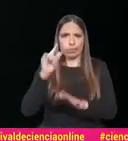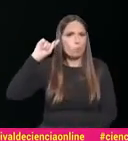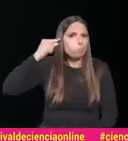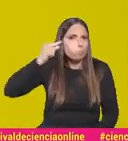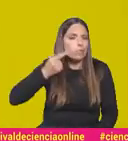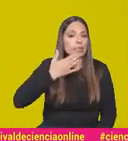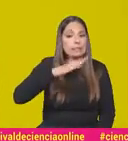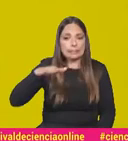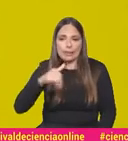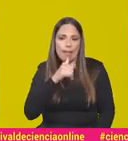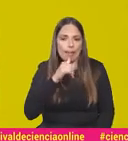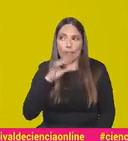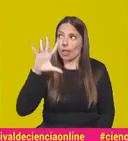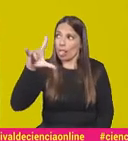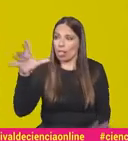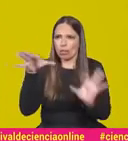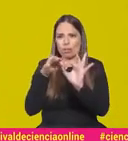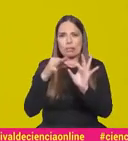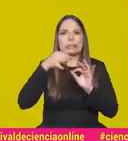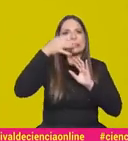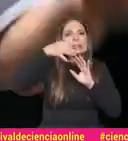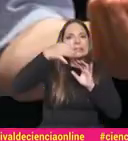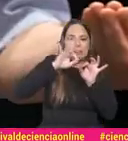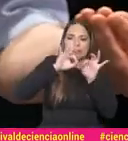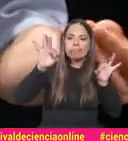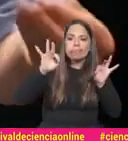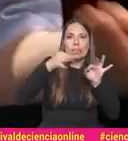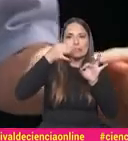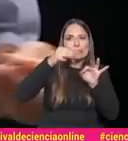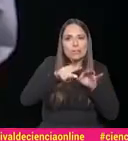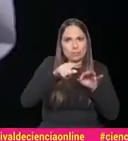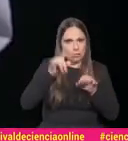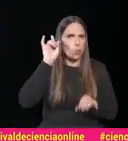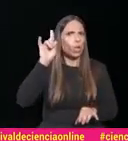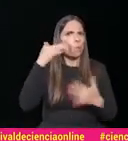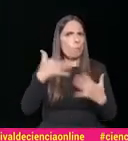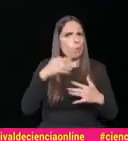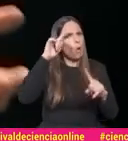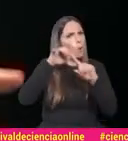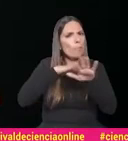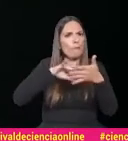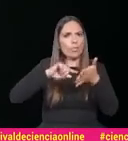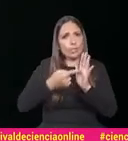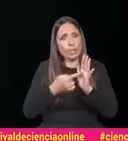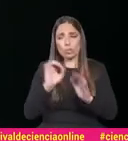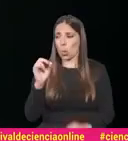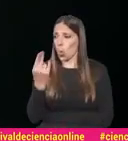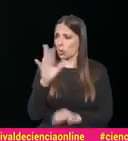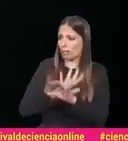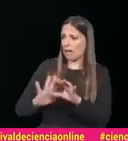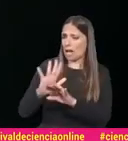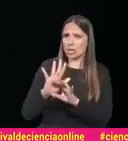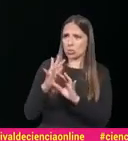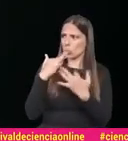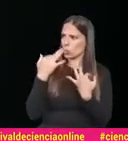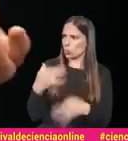no Algarve e em Lisboa hoje faz zaragatoas, que são um elemento crítico para se fazer os testes. Ou temos o caso, mais